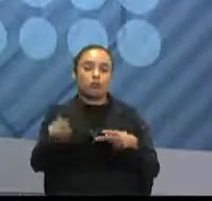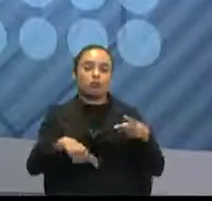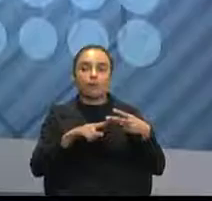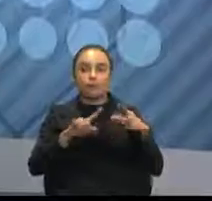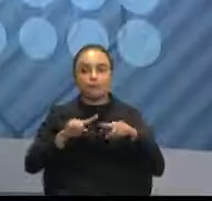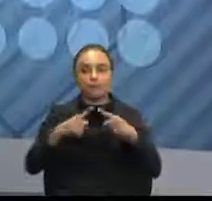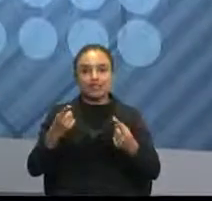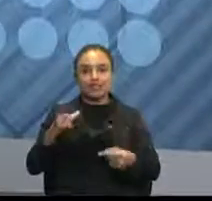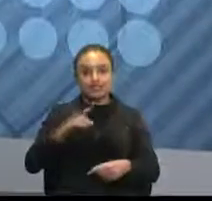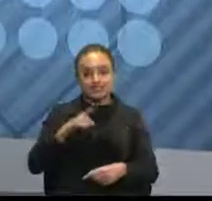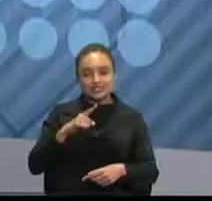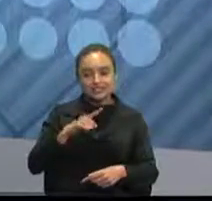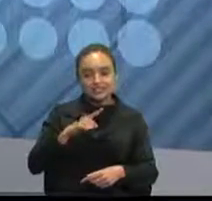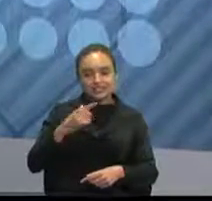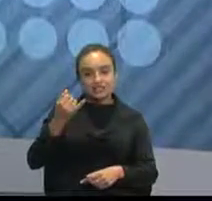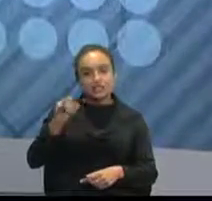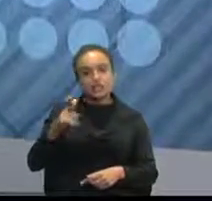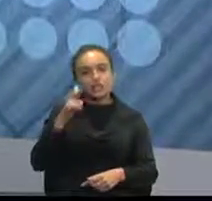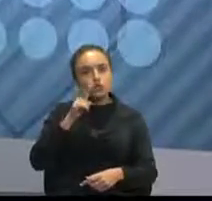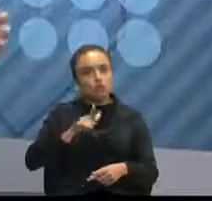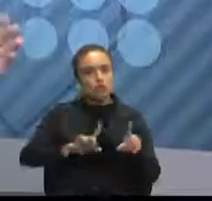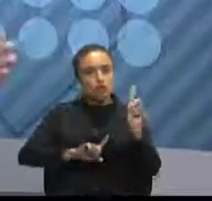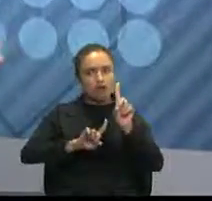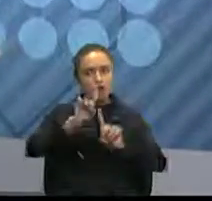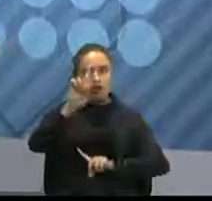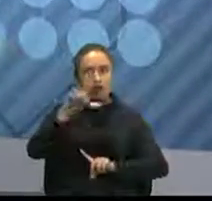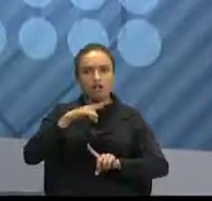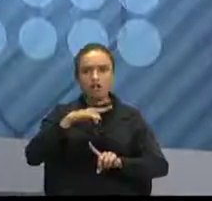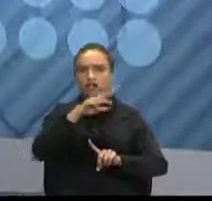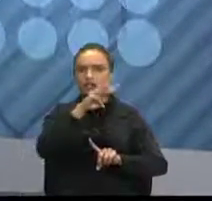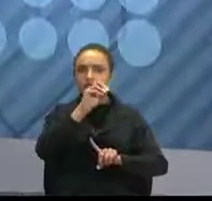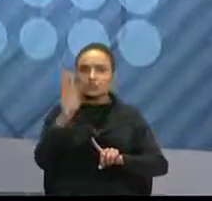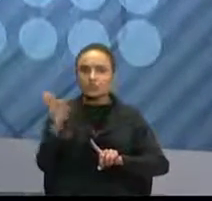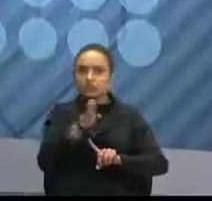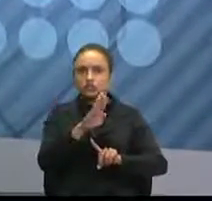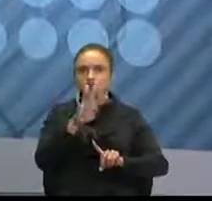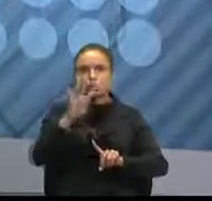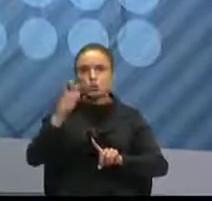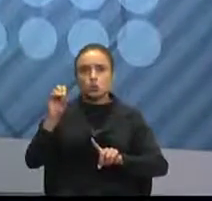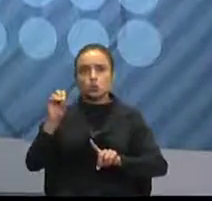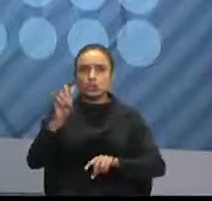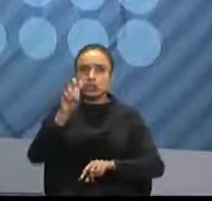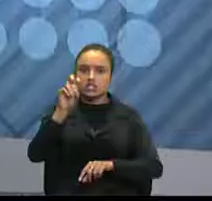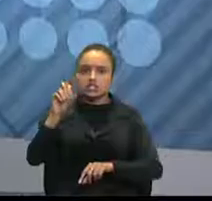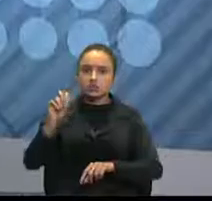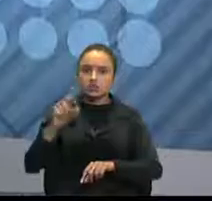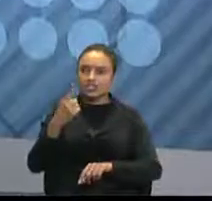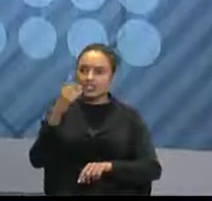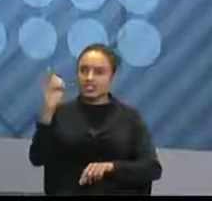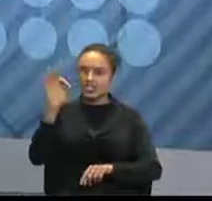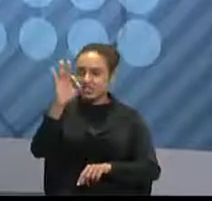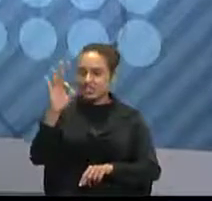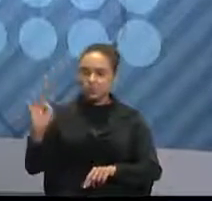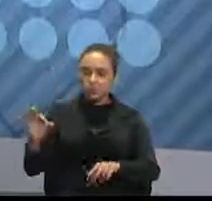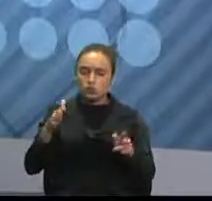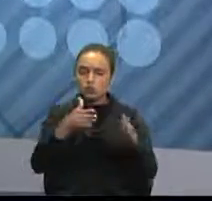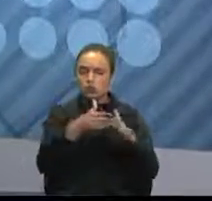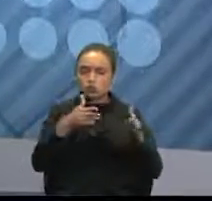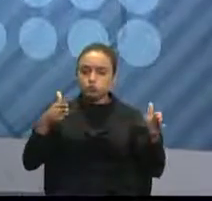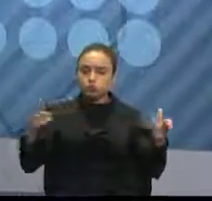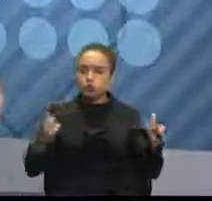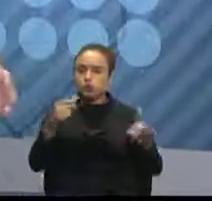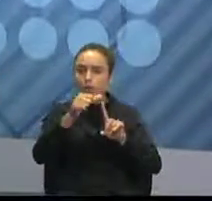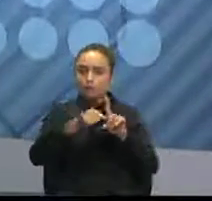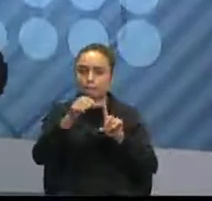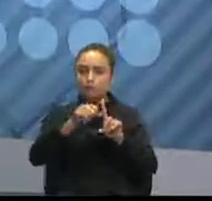eu posso ganhar 30 40 50 até 100% dentro de meses ou dentro de um ano dentro